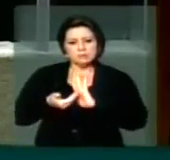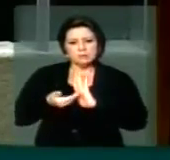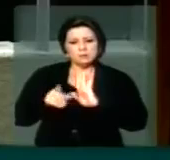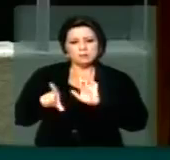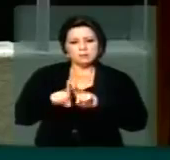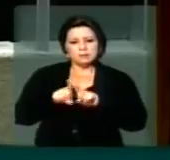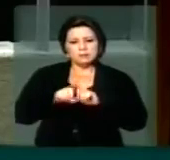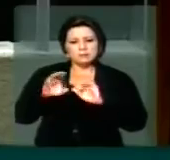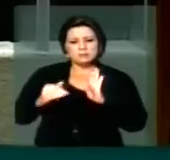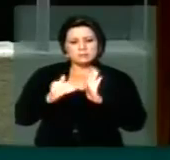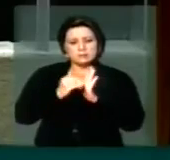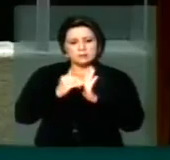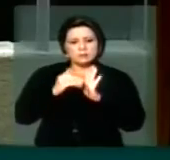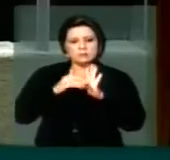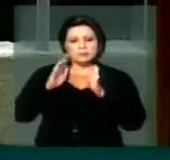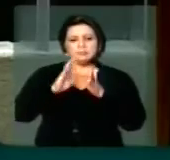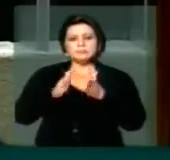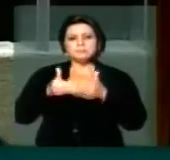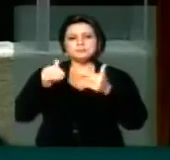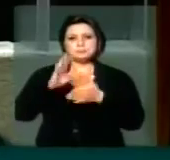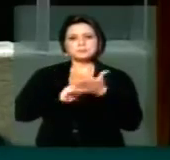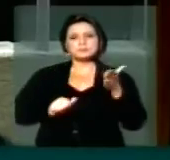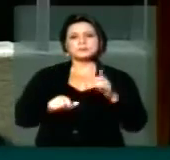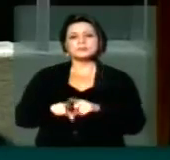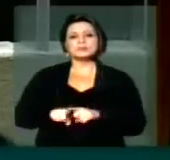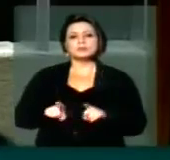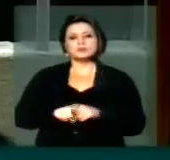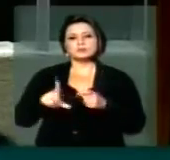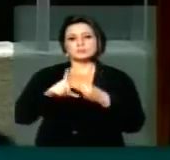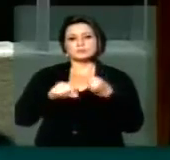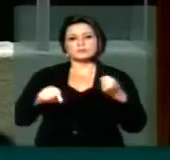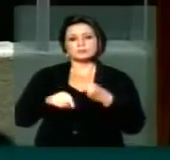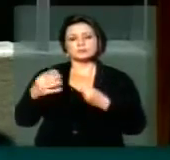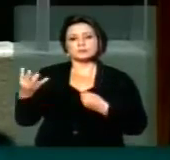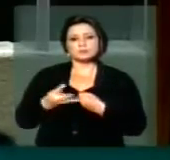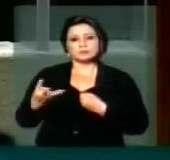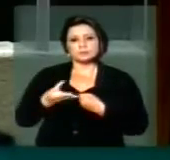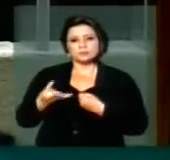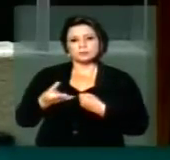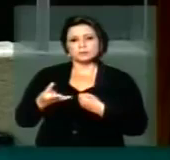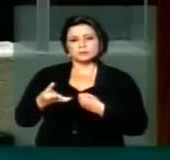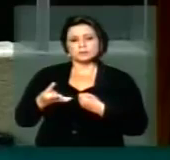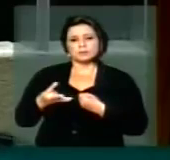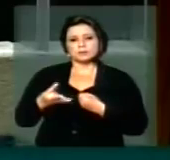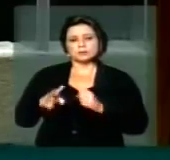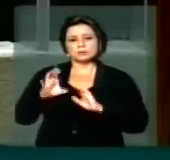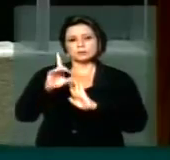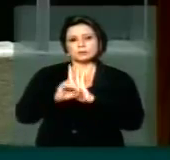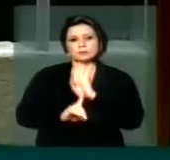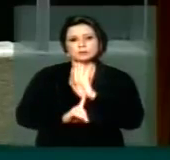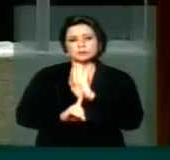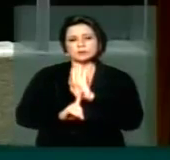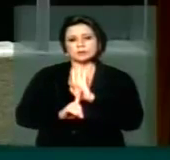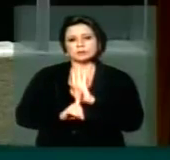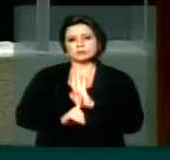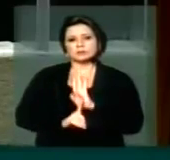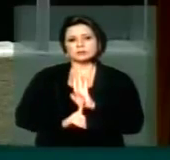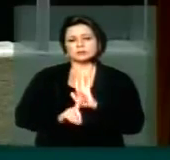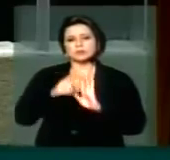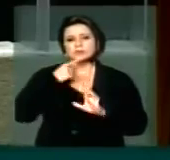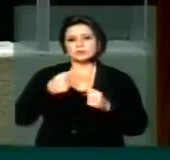Senado, pedindo a supressão do artigo 4º do decreto que está